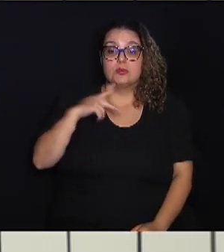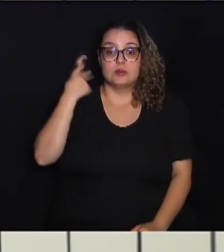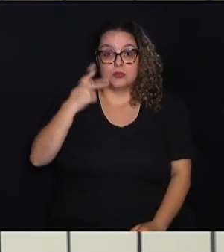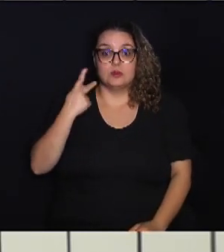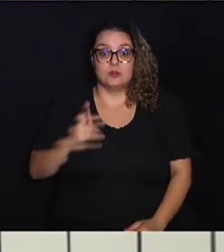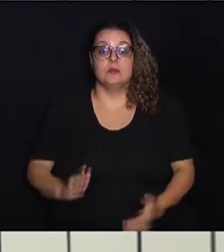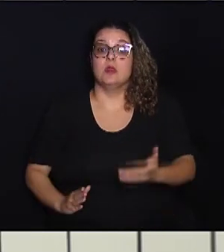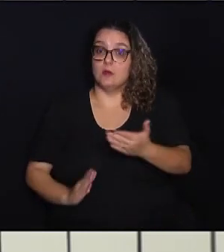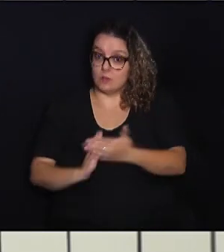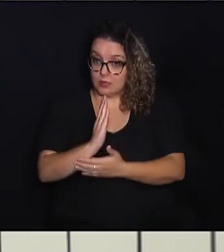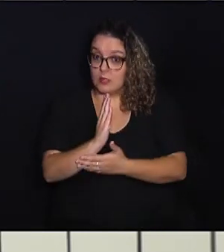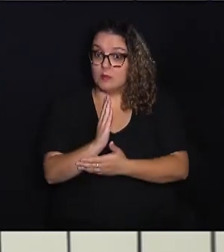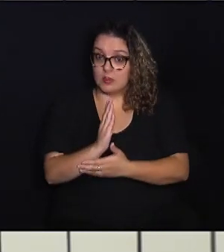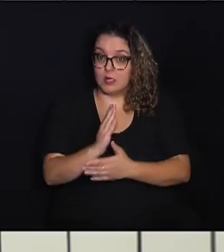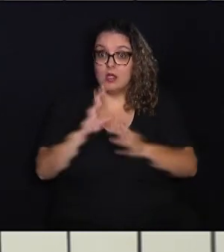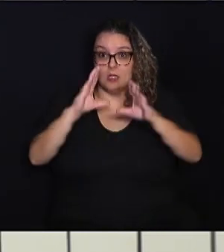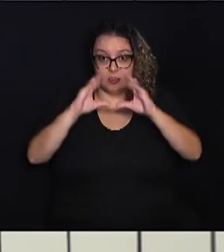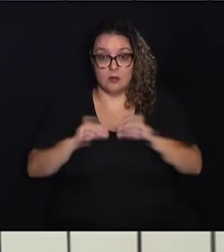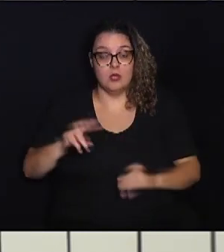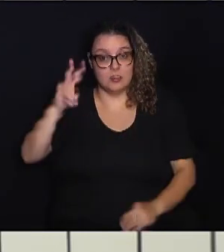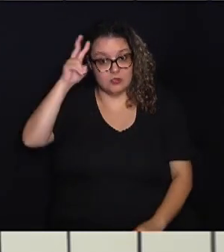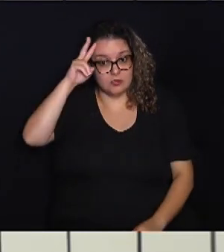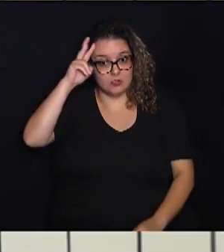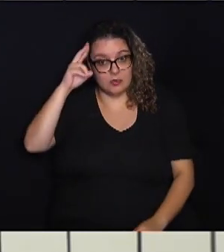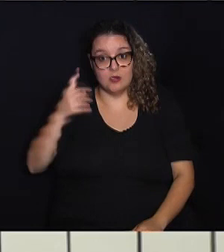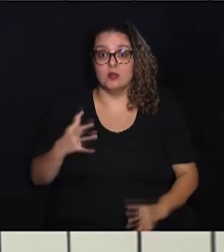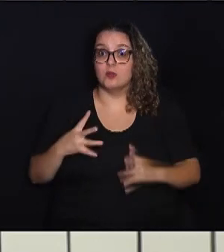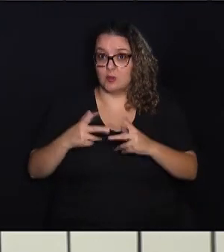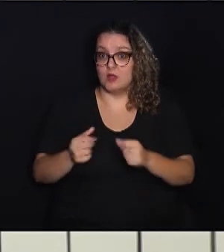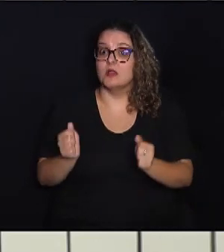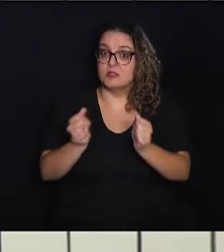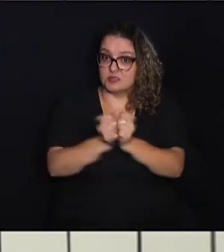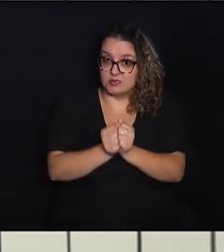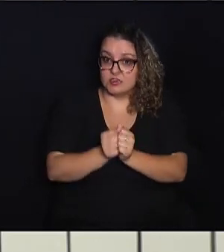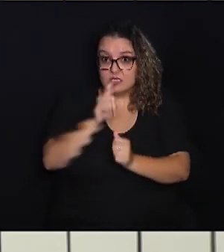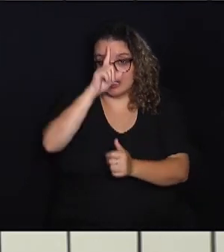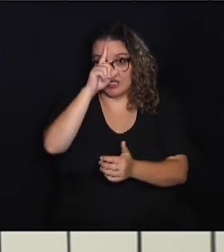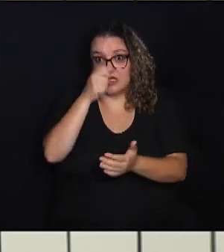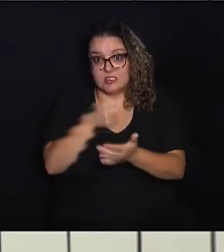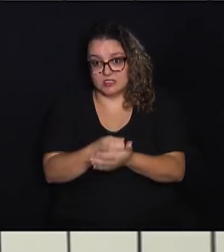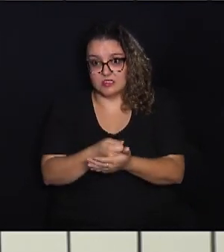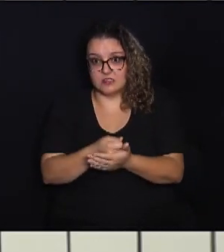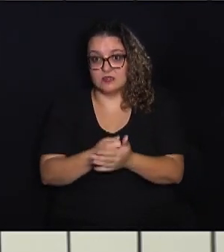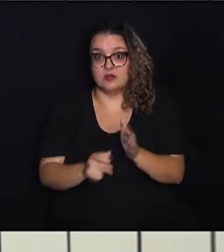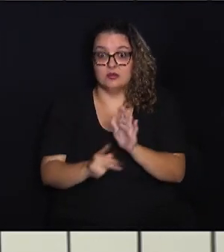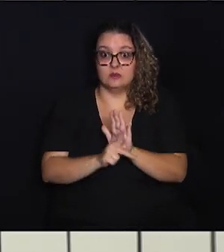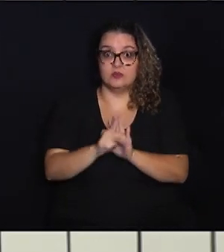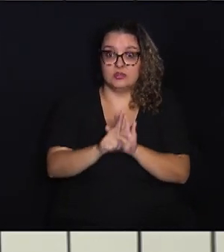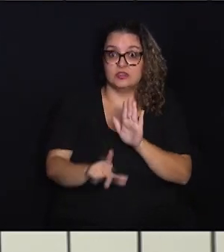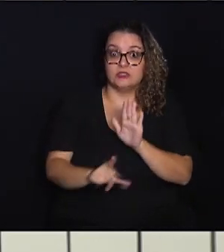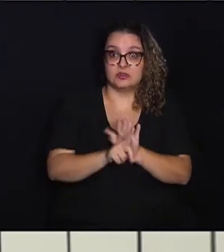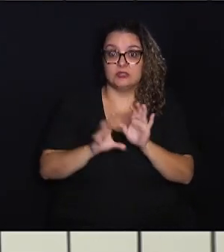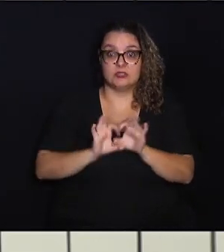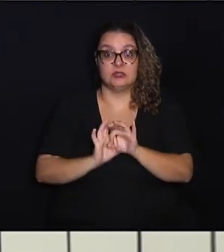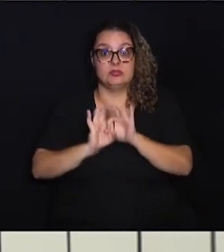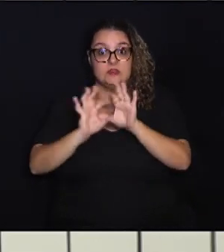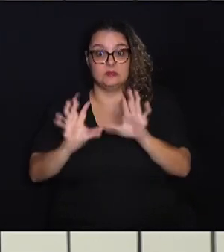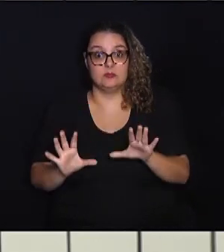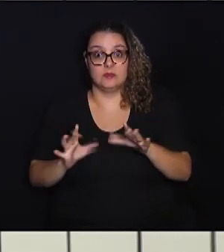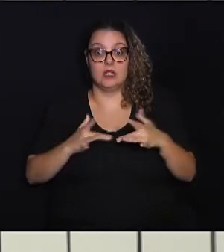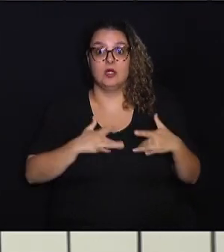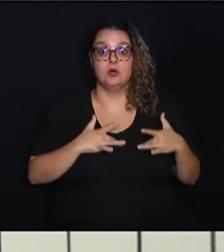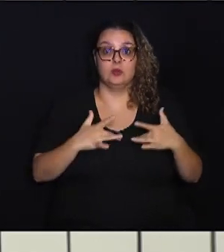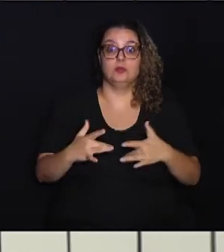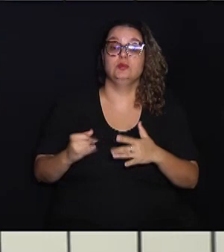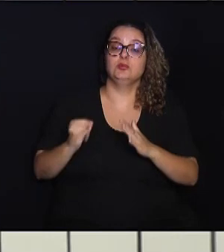vereadores aprovaram na noite de segunda-feira por unanimidade e em definitivo o projeto de lei que autoriza a doação de